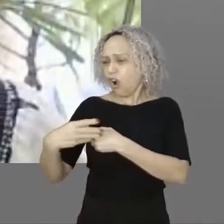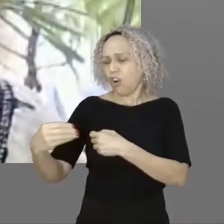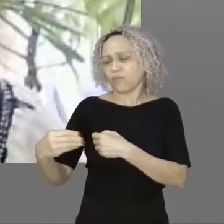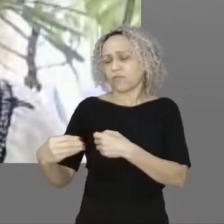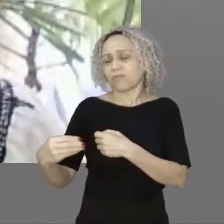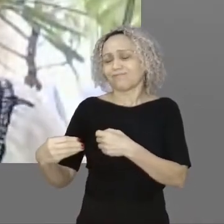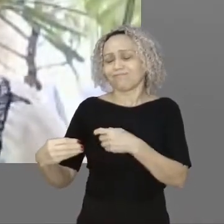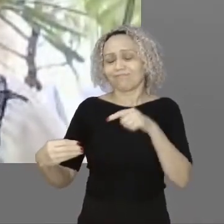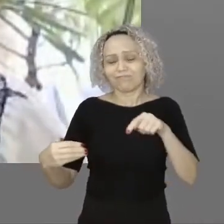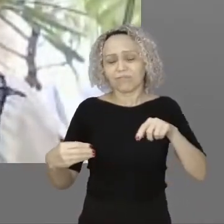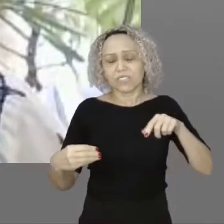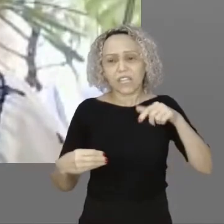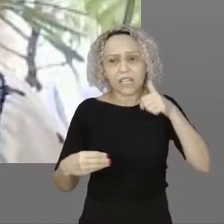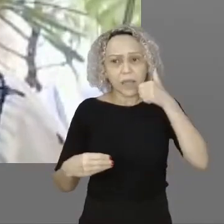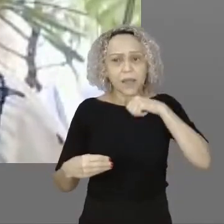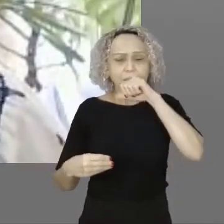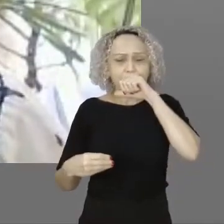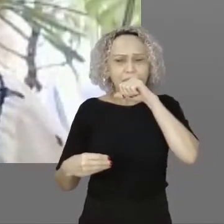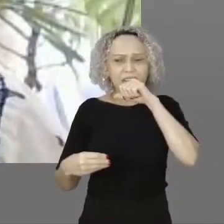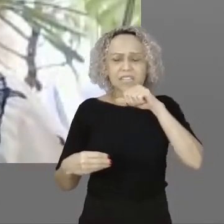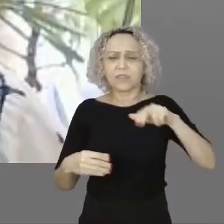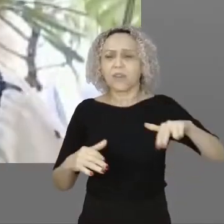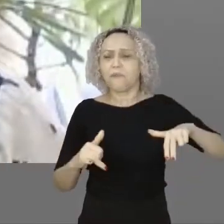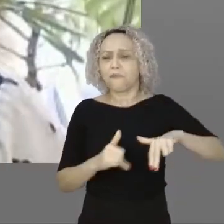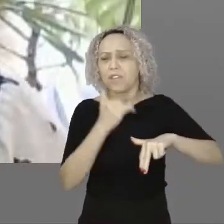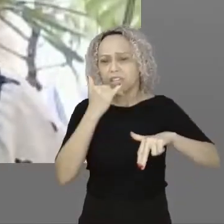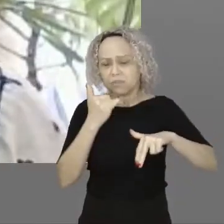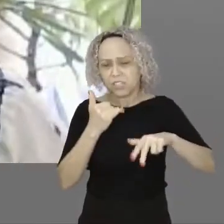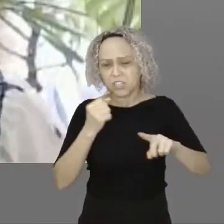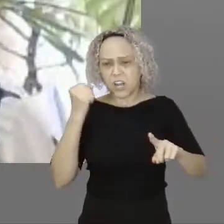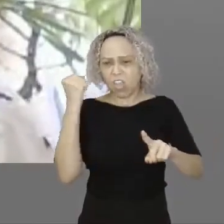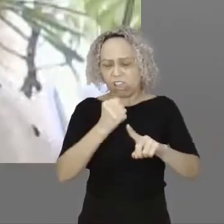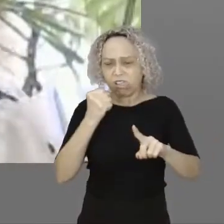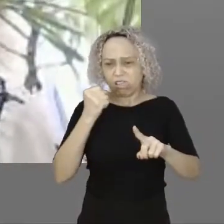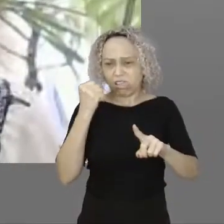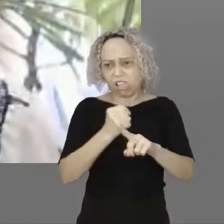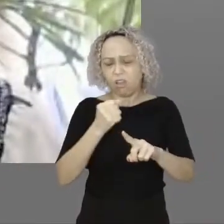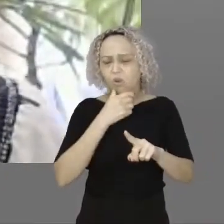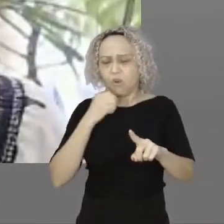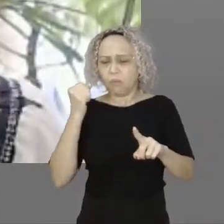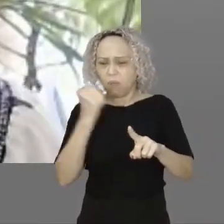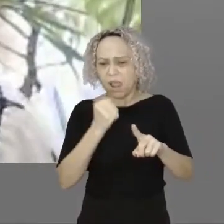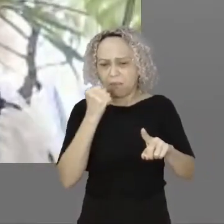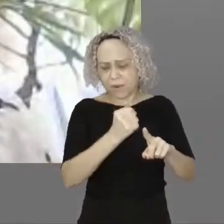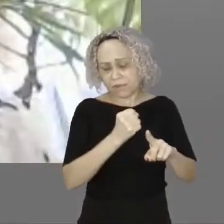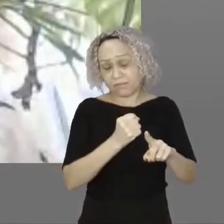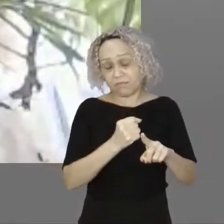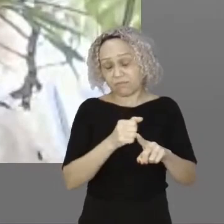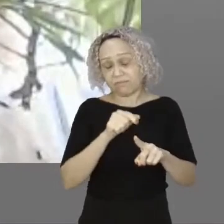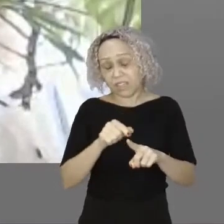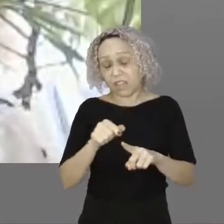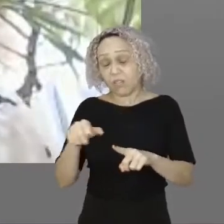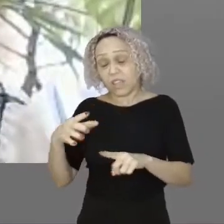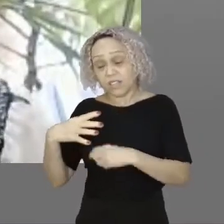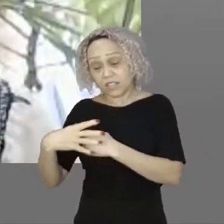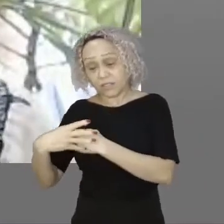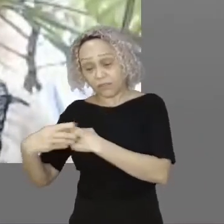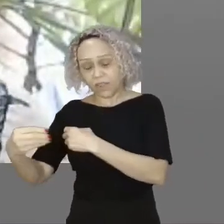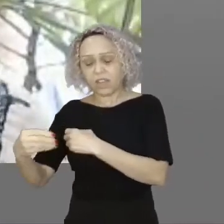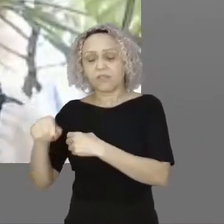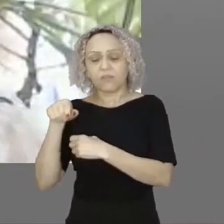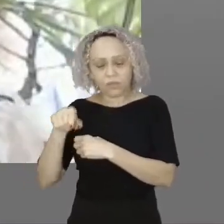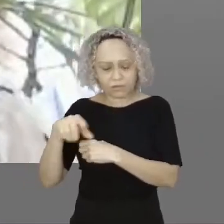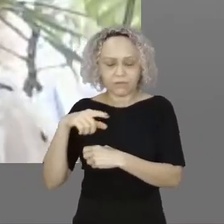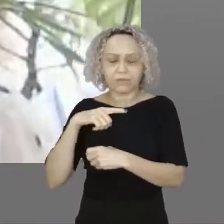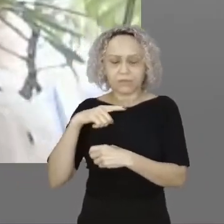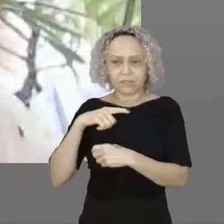muito importante. Assim como nós temos o GT do Cuidado, que tem junto com o Ministério do Desenvolvimento Social,